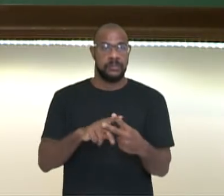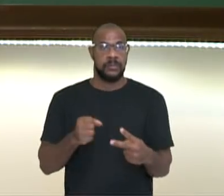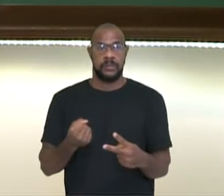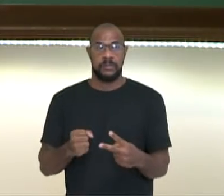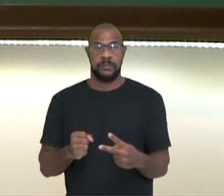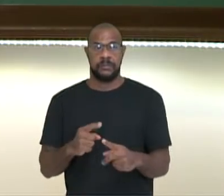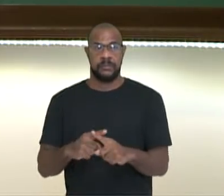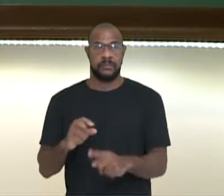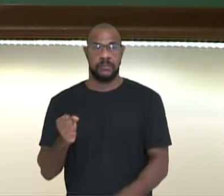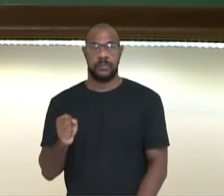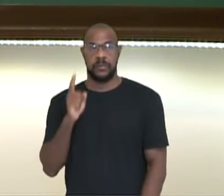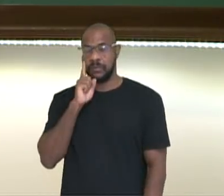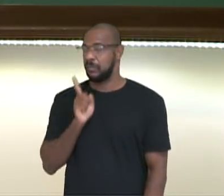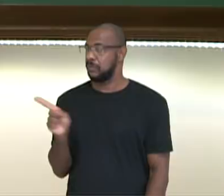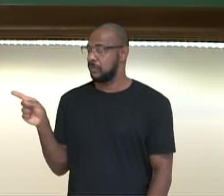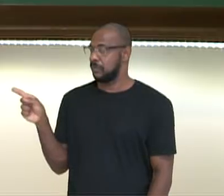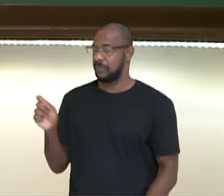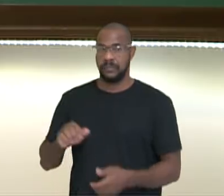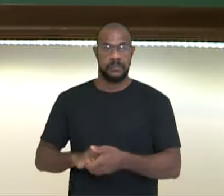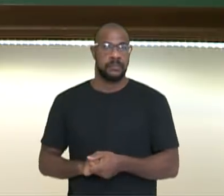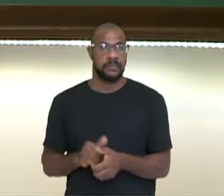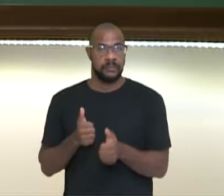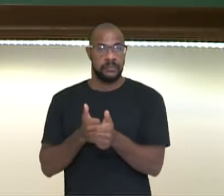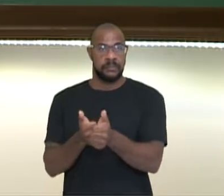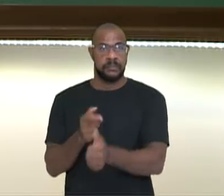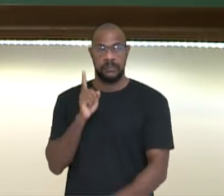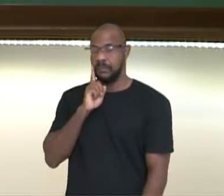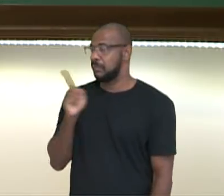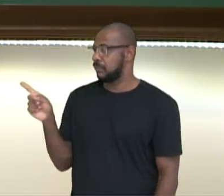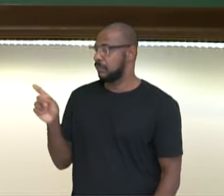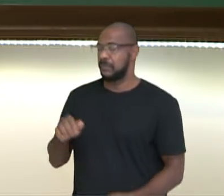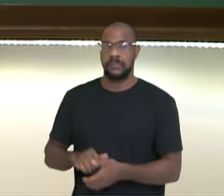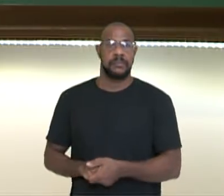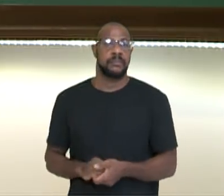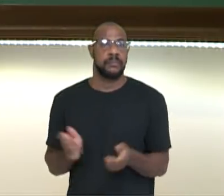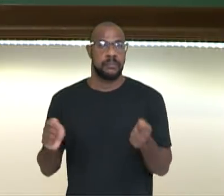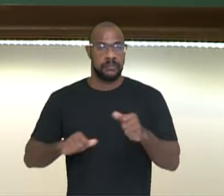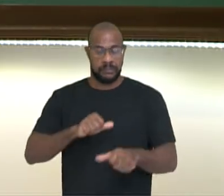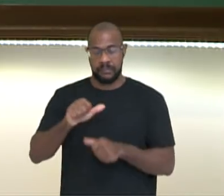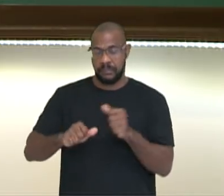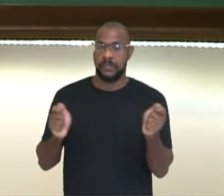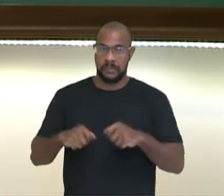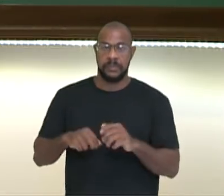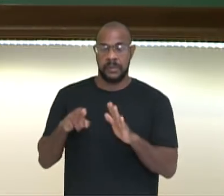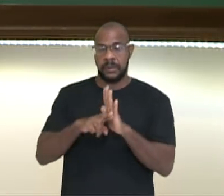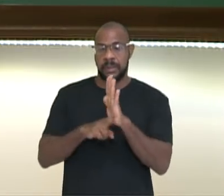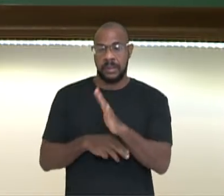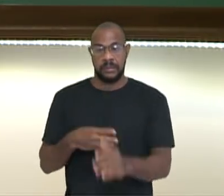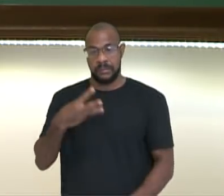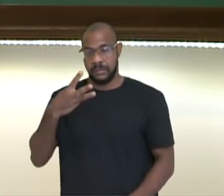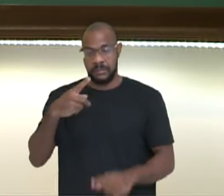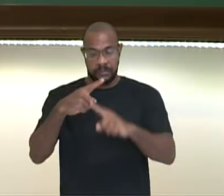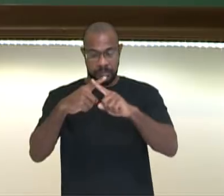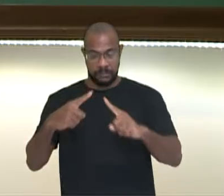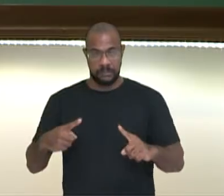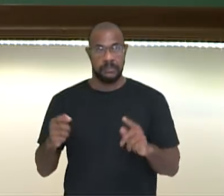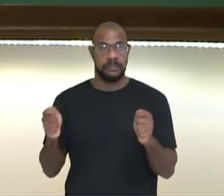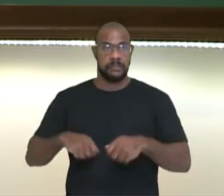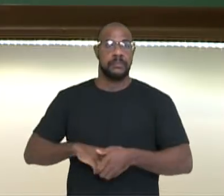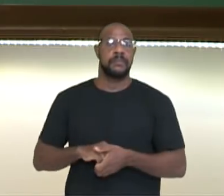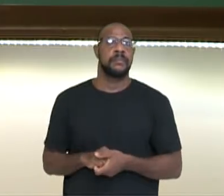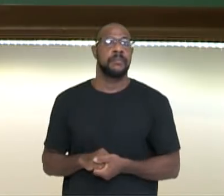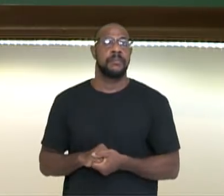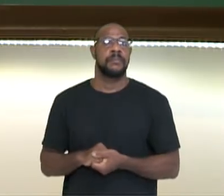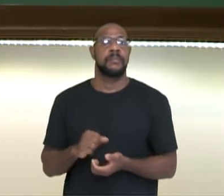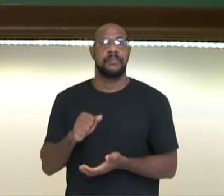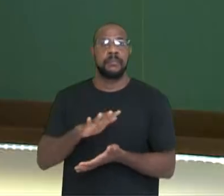em radianos. Não se esqueça que você também pode transformar para graus fazendo a regra de 3, ok? Então, vamos continuar com